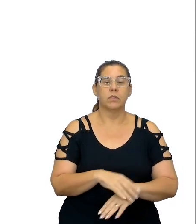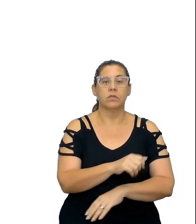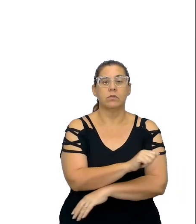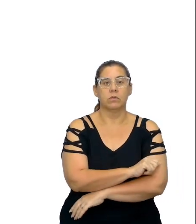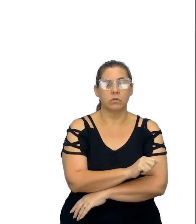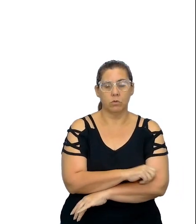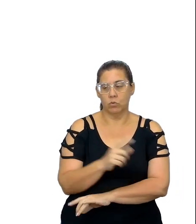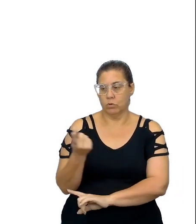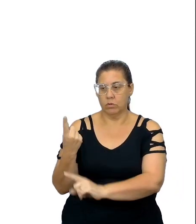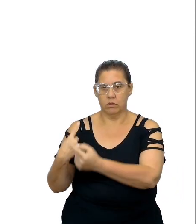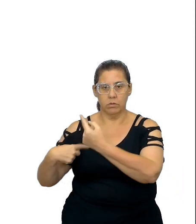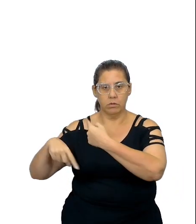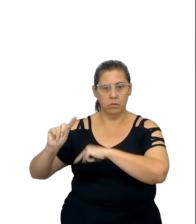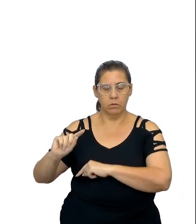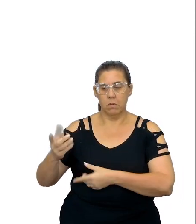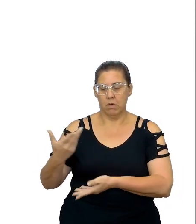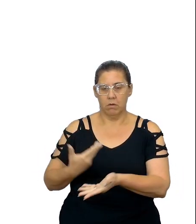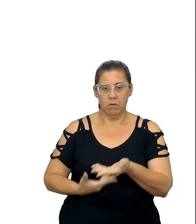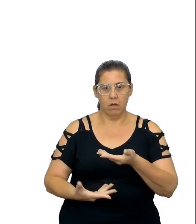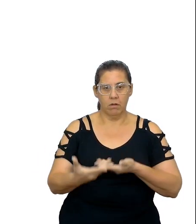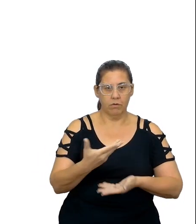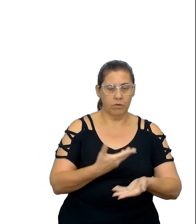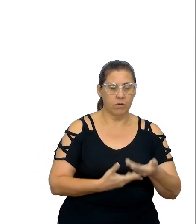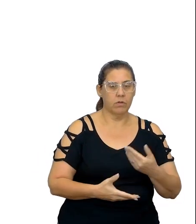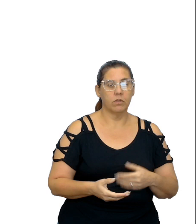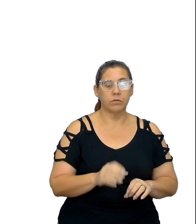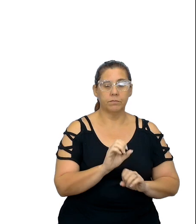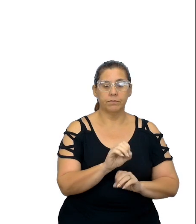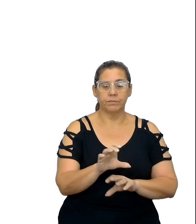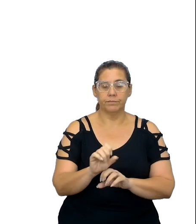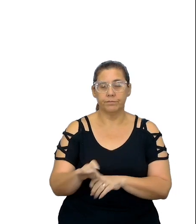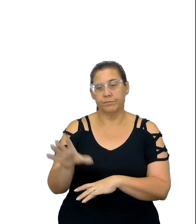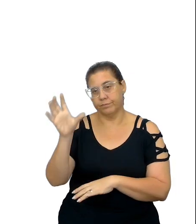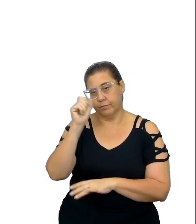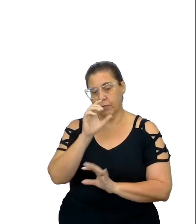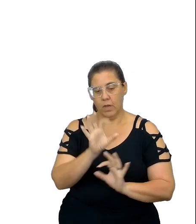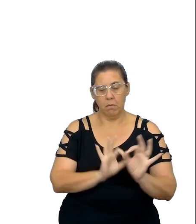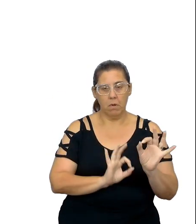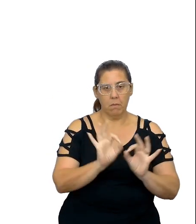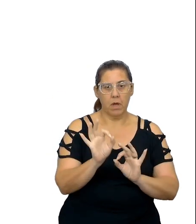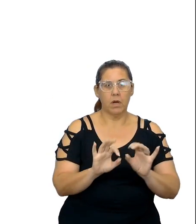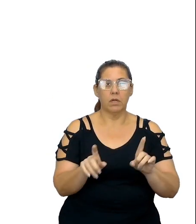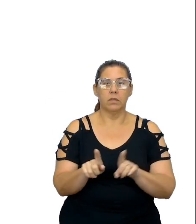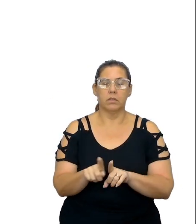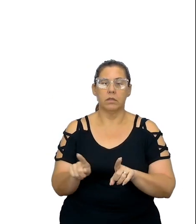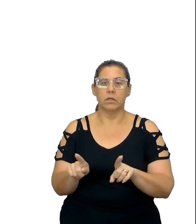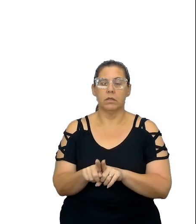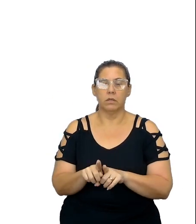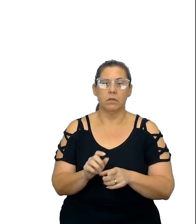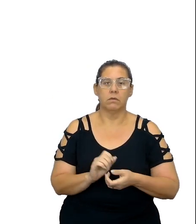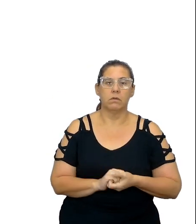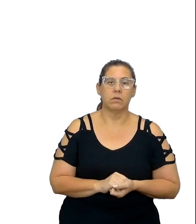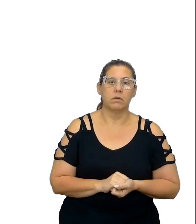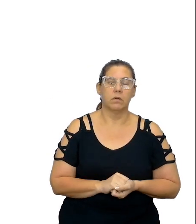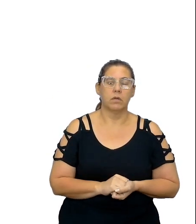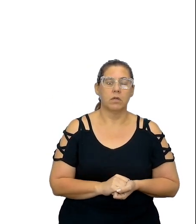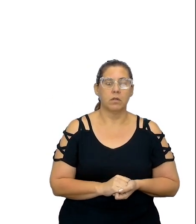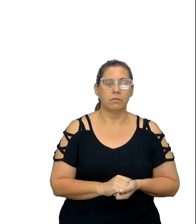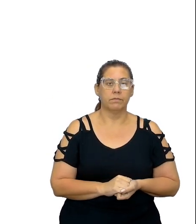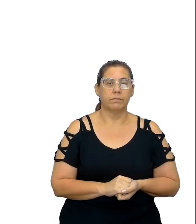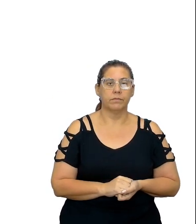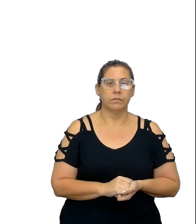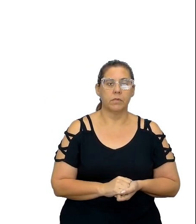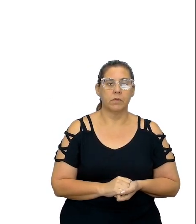um avanço do percurso interativo do ensino-aprendizagem, vão elaborar, então, haverá subsídios para o planejamento